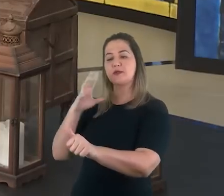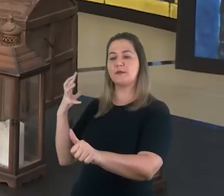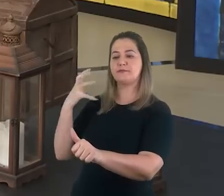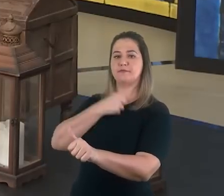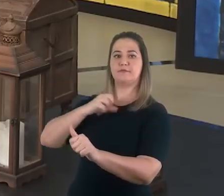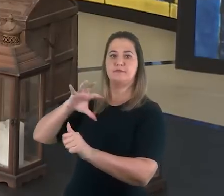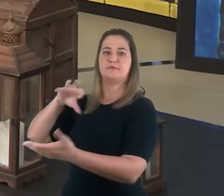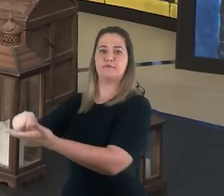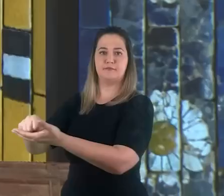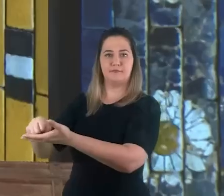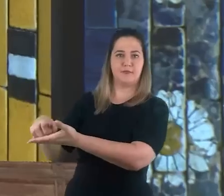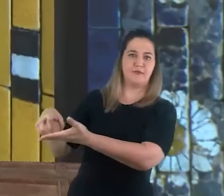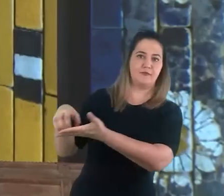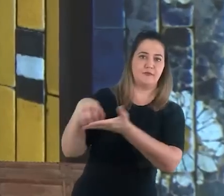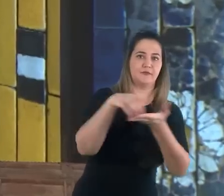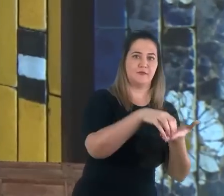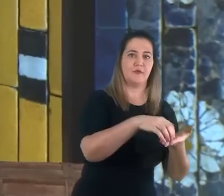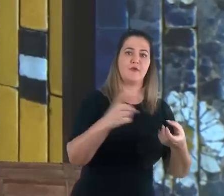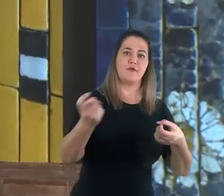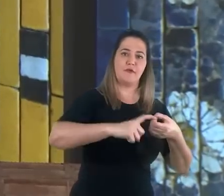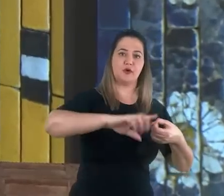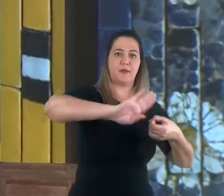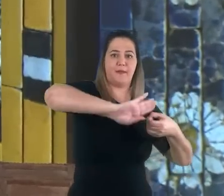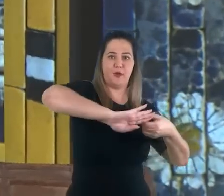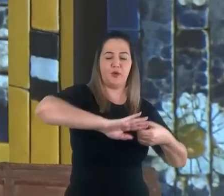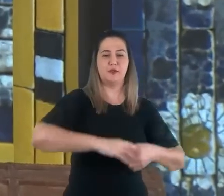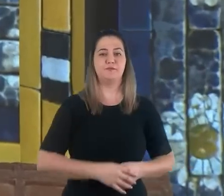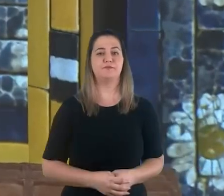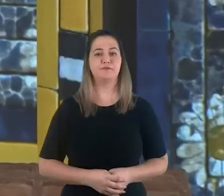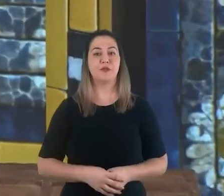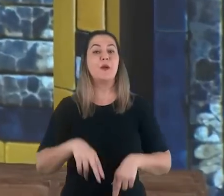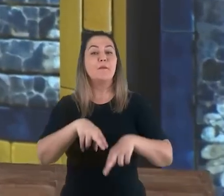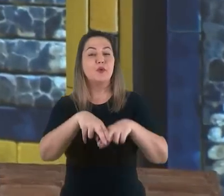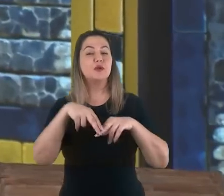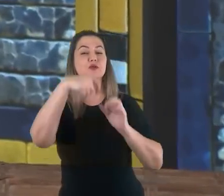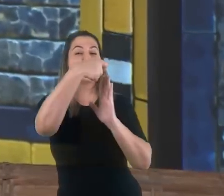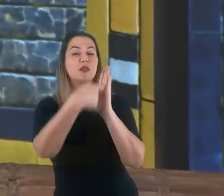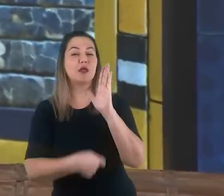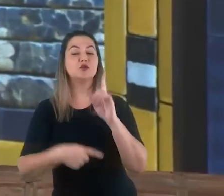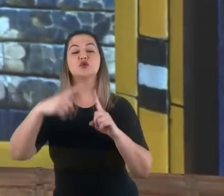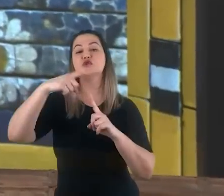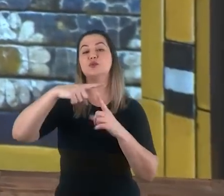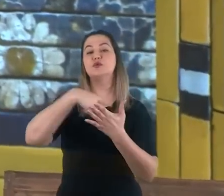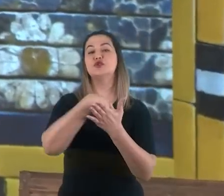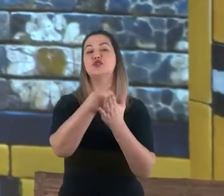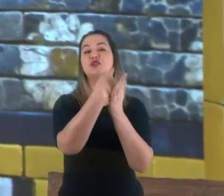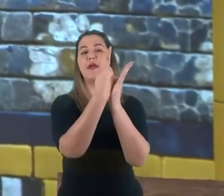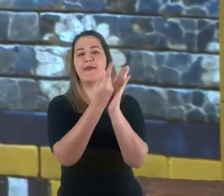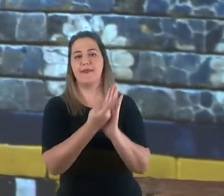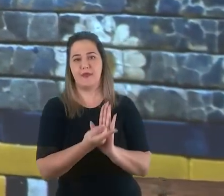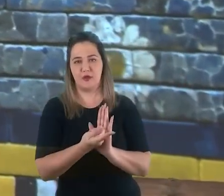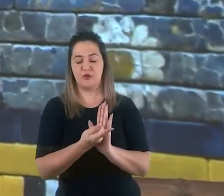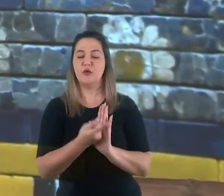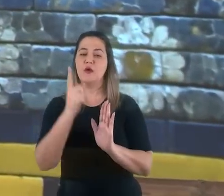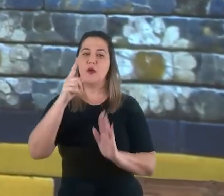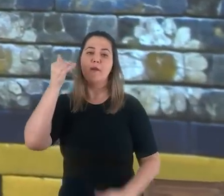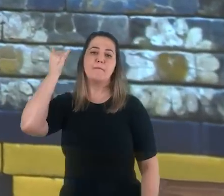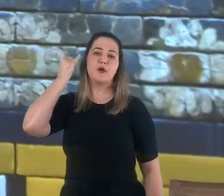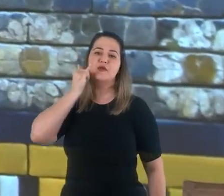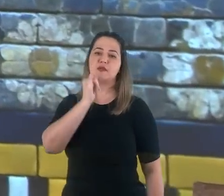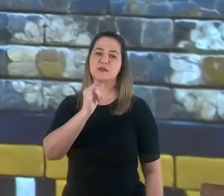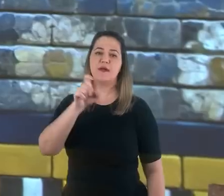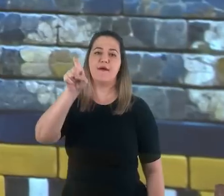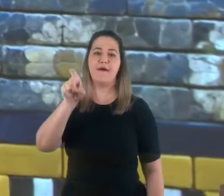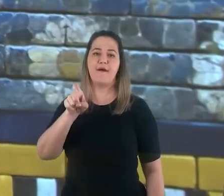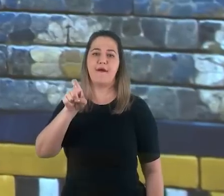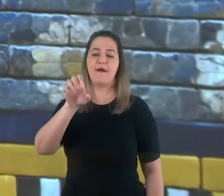seu Deus. É por isso que esses textos pertencem a um gênero que, esses sim, podem ser chamados de profecia ex